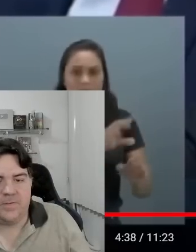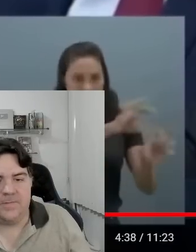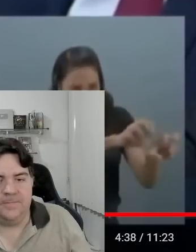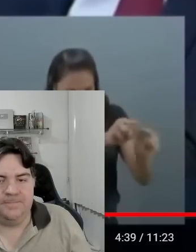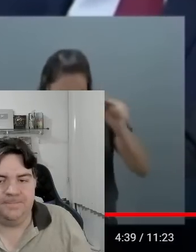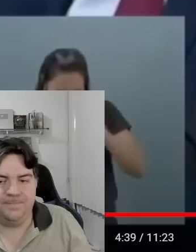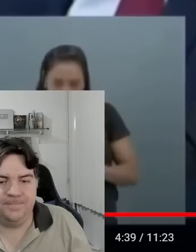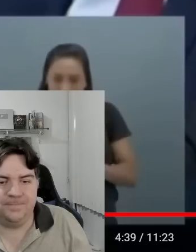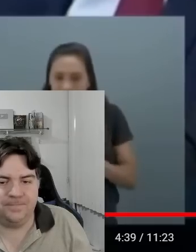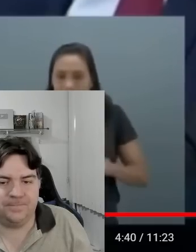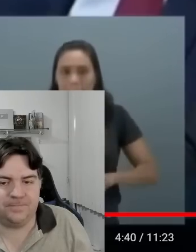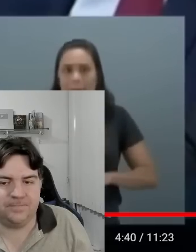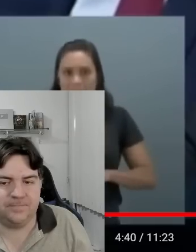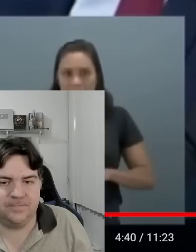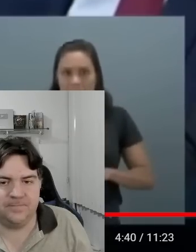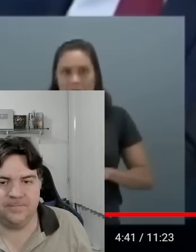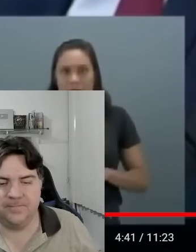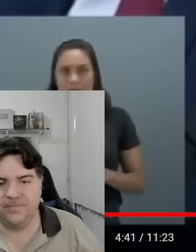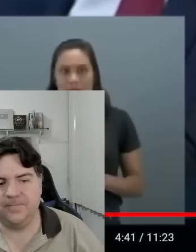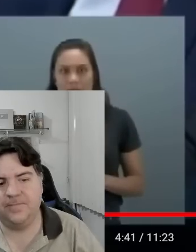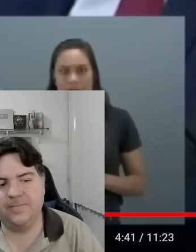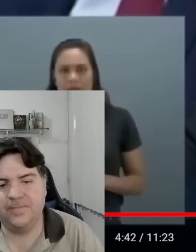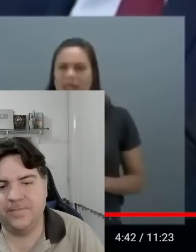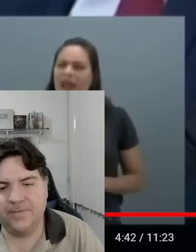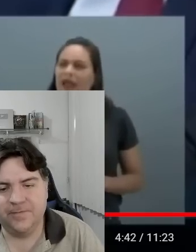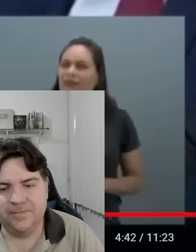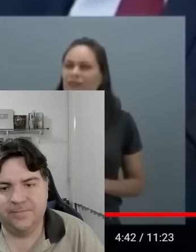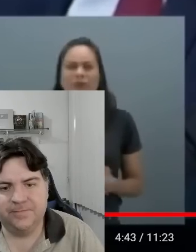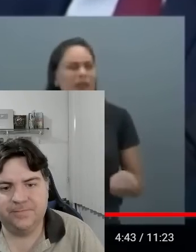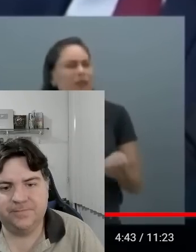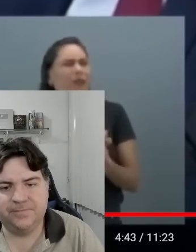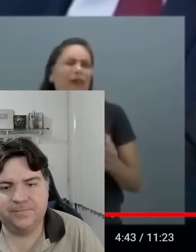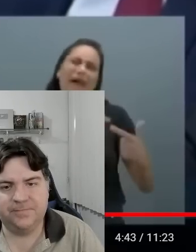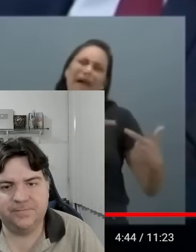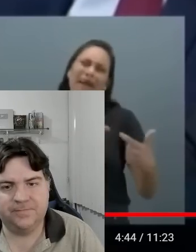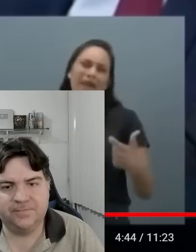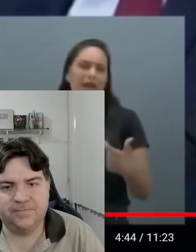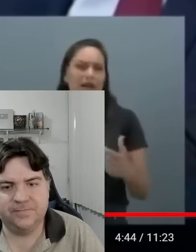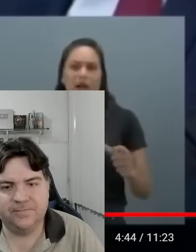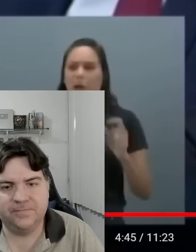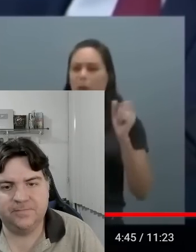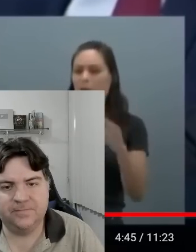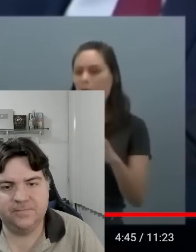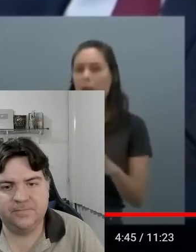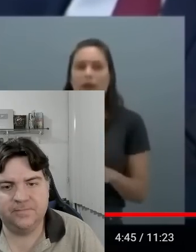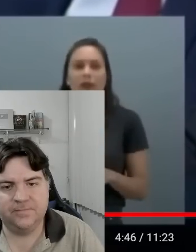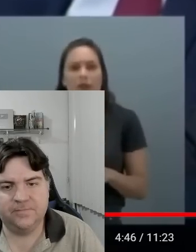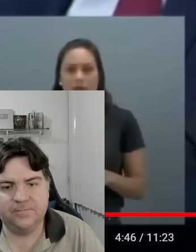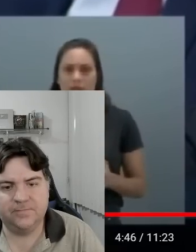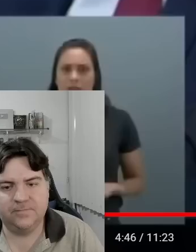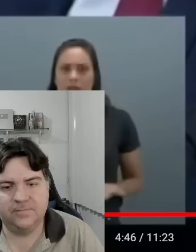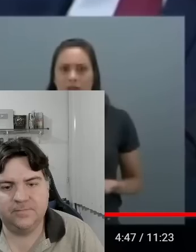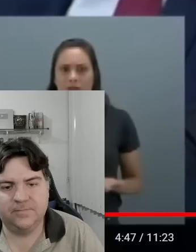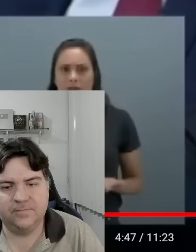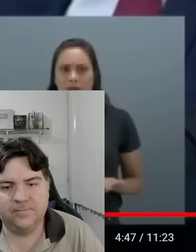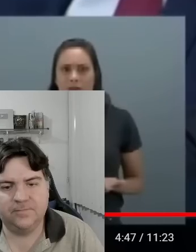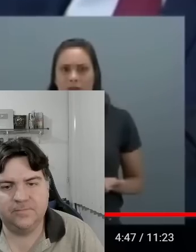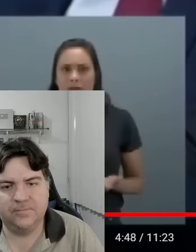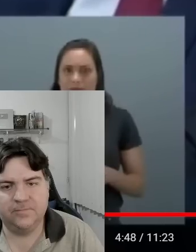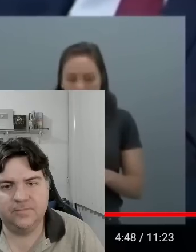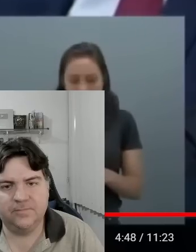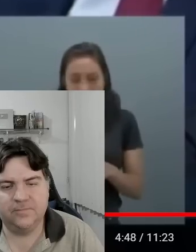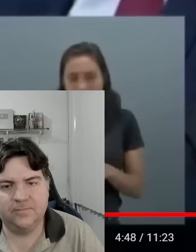Israel? Um cessar-fogo. Mas um cessar-fogo que impede que eles continuem ações na faixa de Gaza